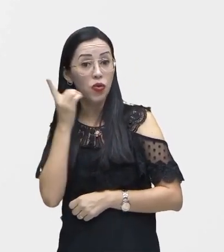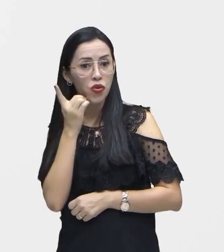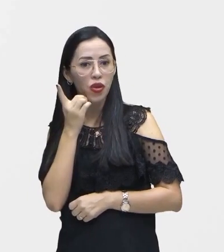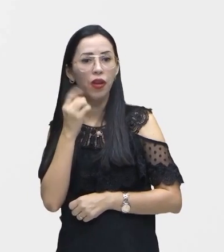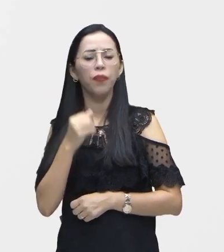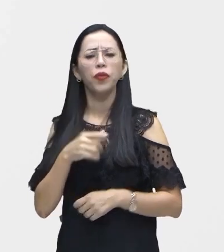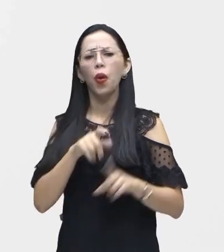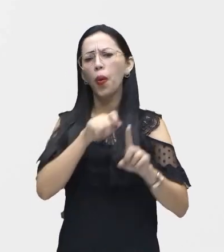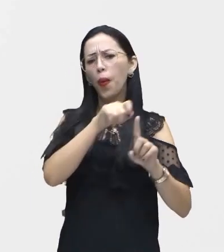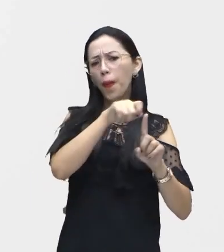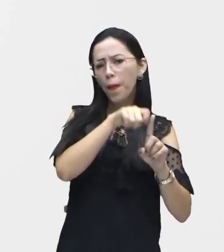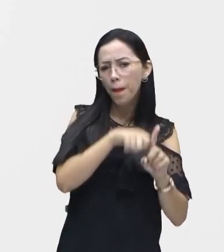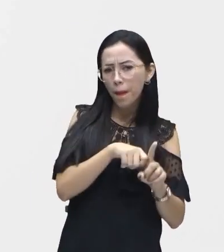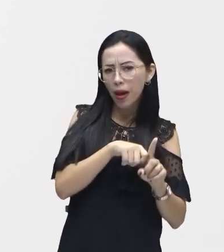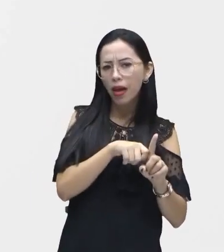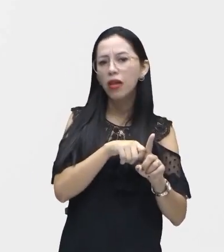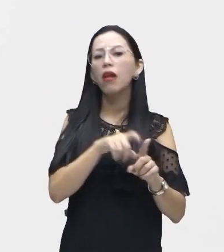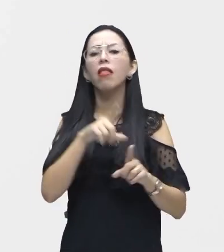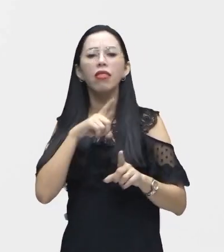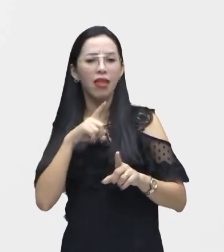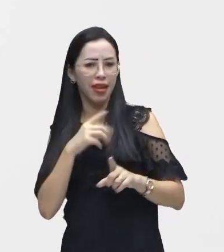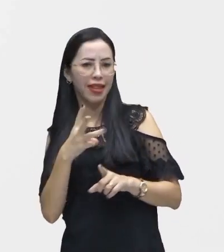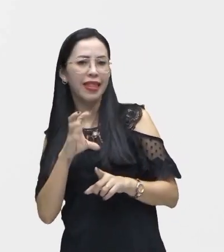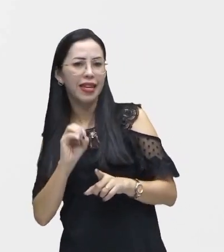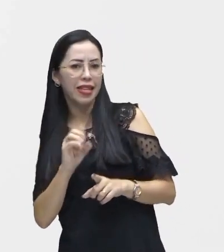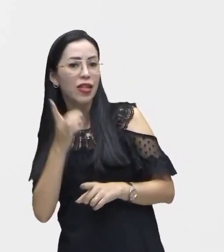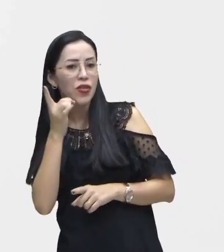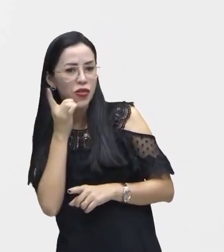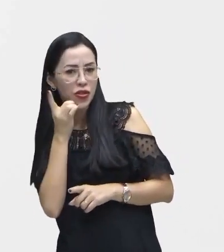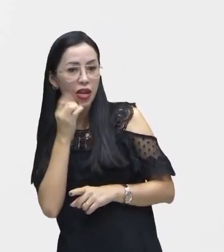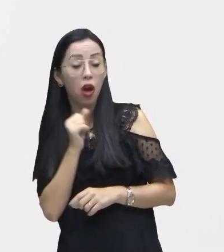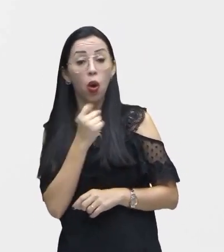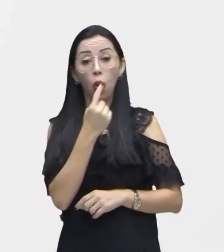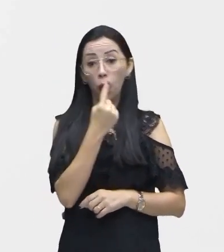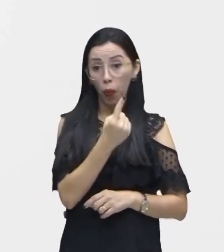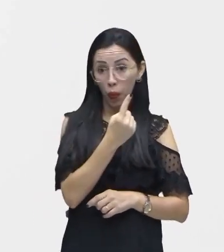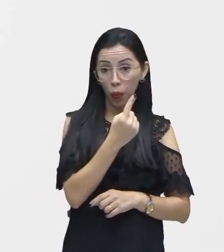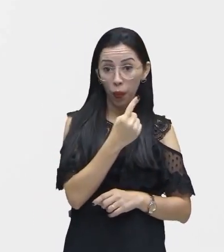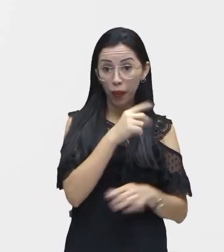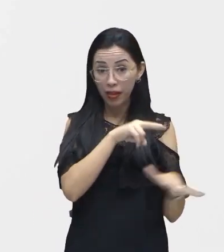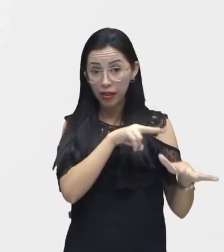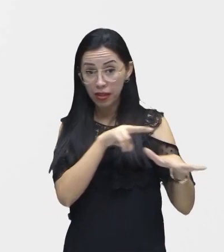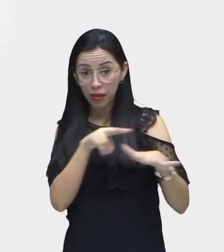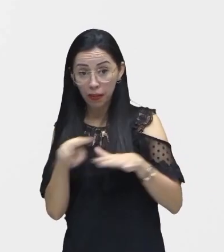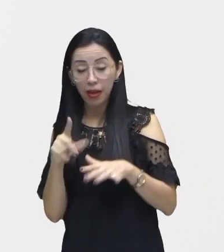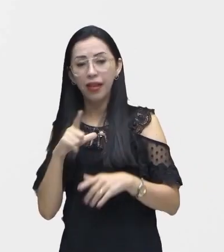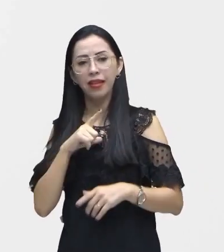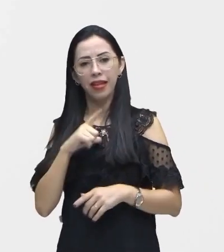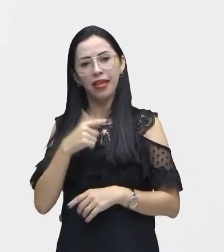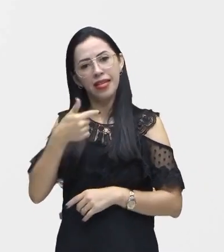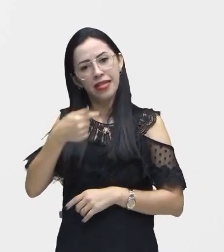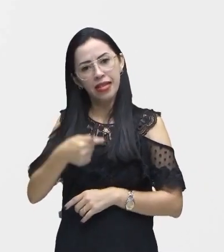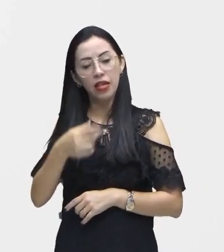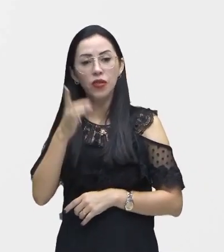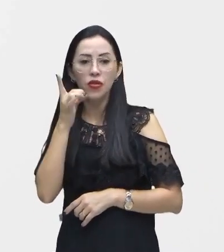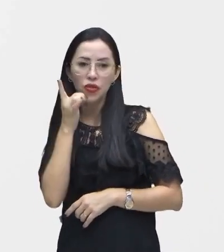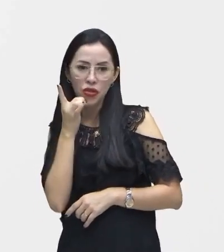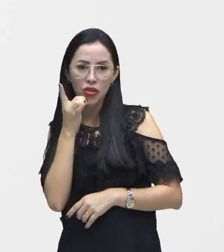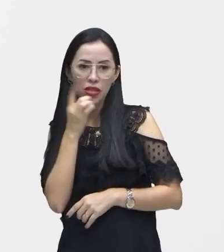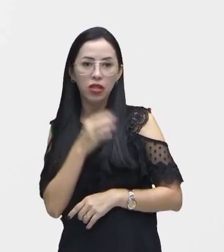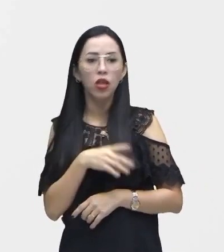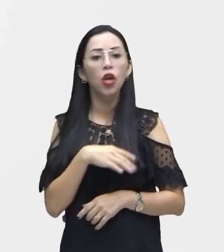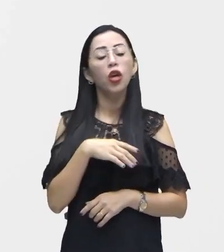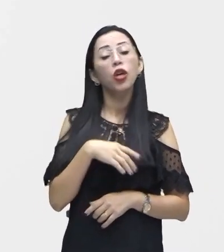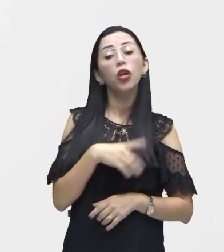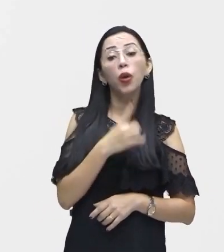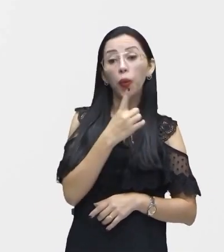tem o equivalente a 30 dias. Uma semana tem 7 dias. E um dia tem 24 horas.